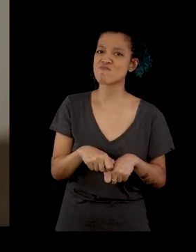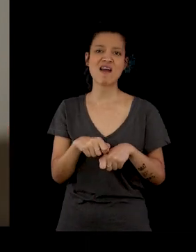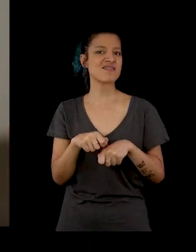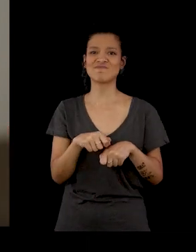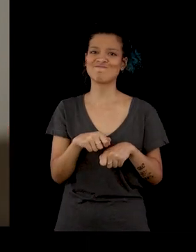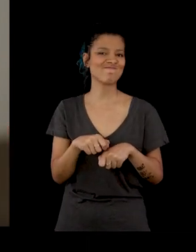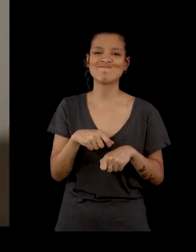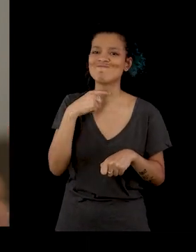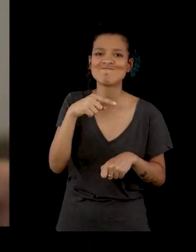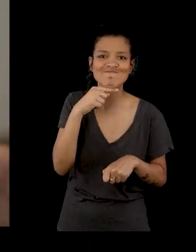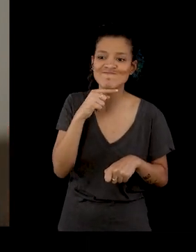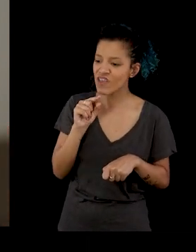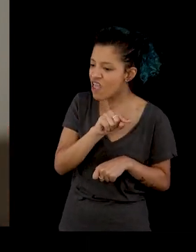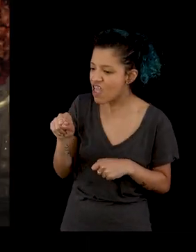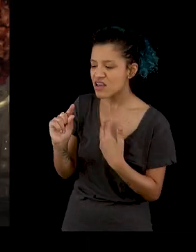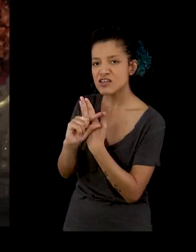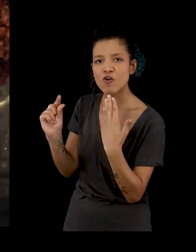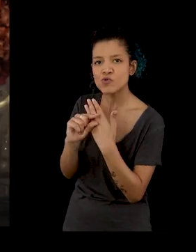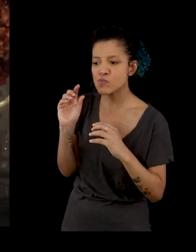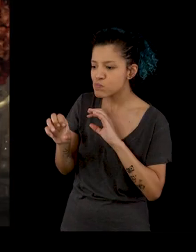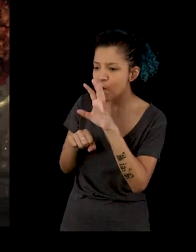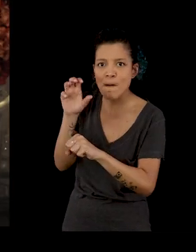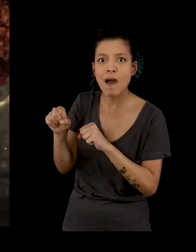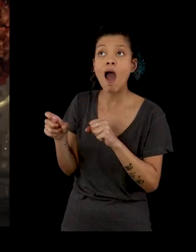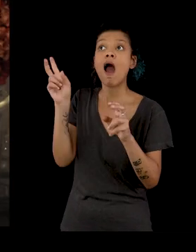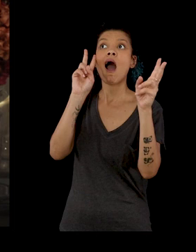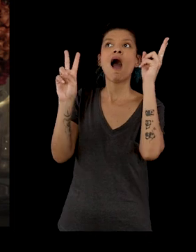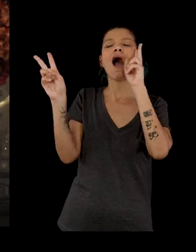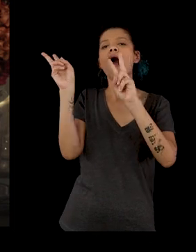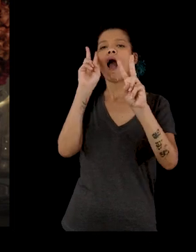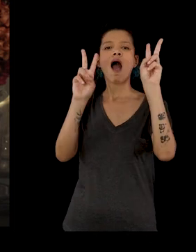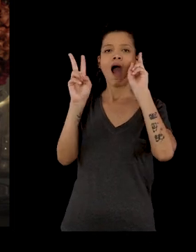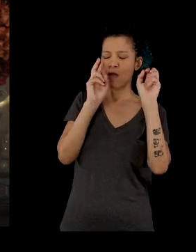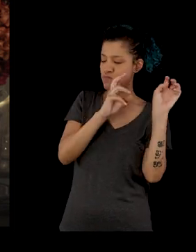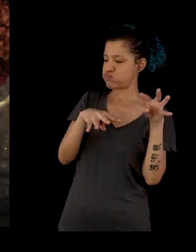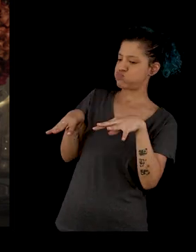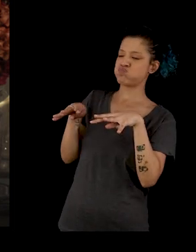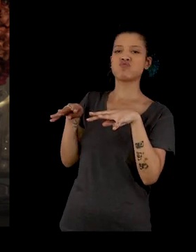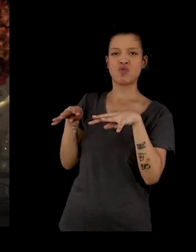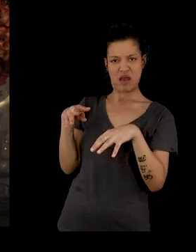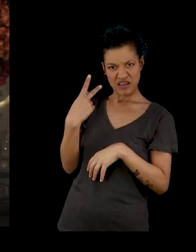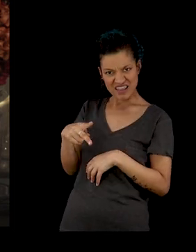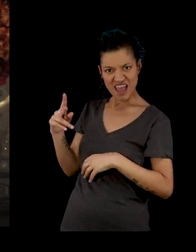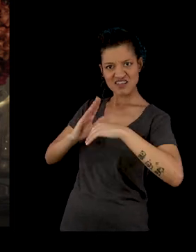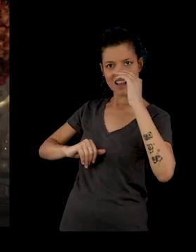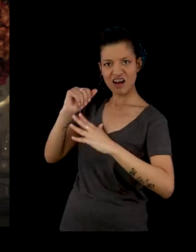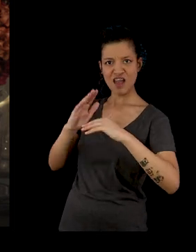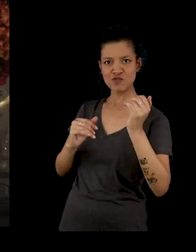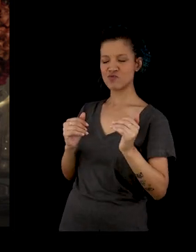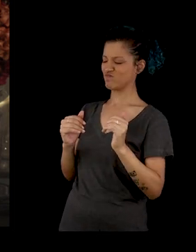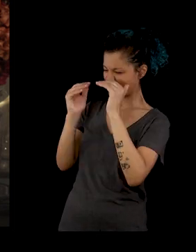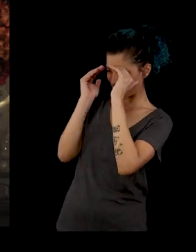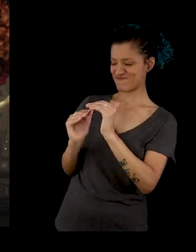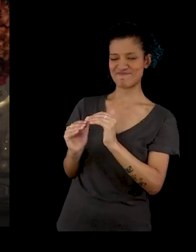recolhê-los dessa sepultura e dar-lhes luz, reconhecer o talento deles. Porque hoje está havendo um